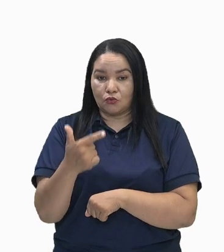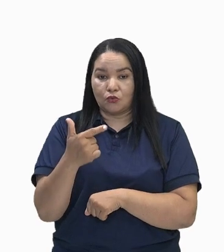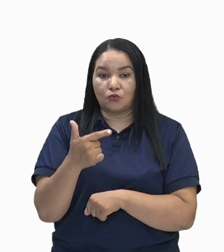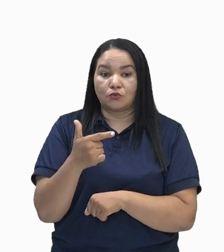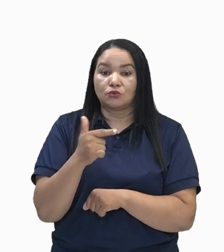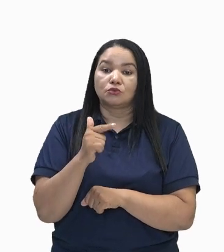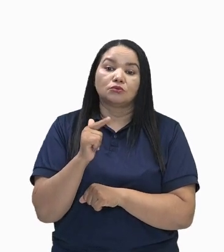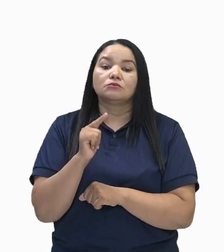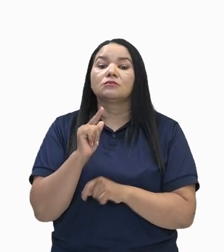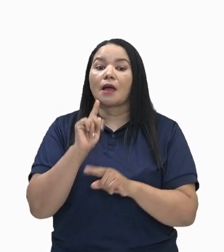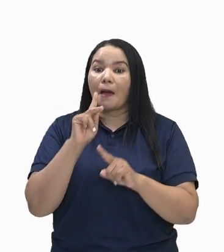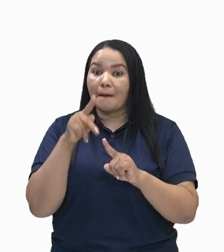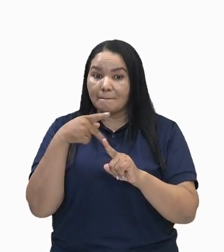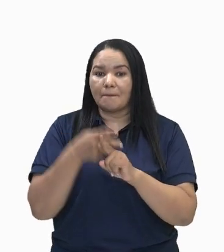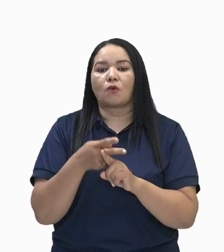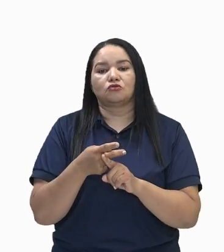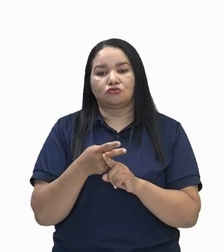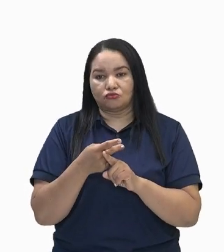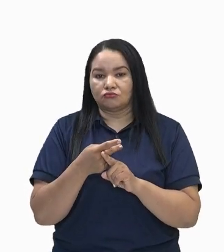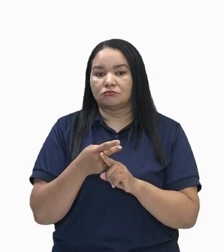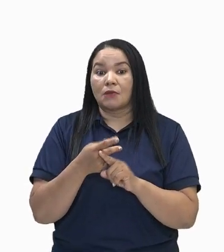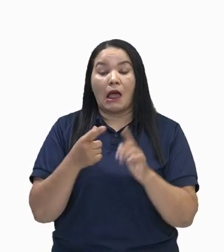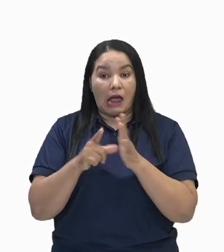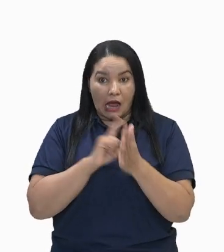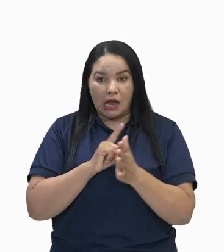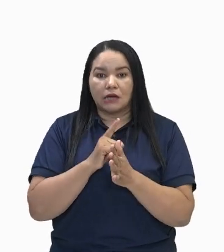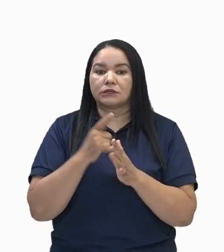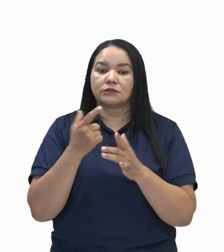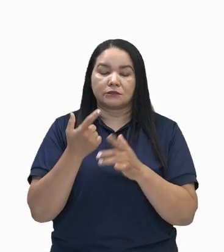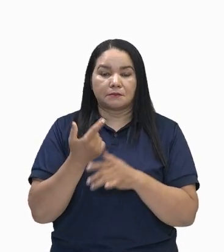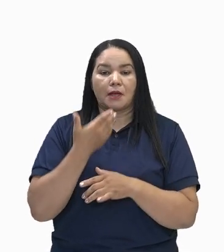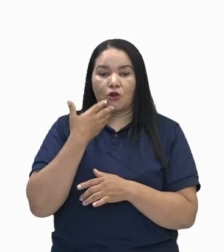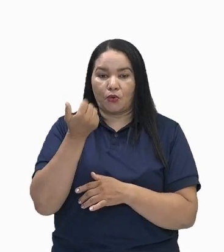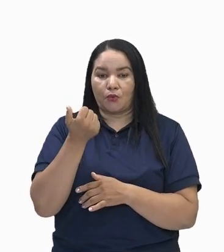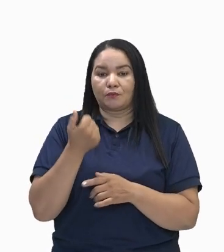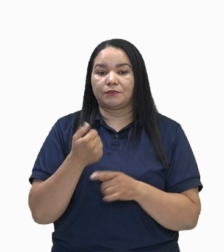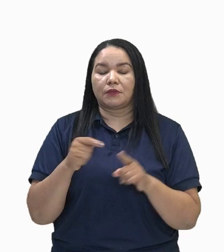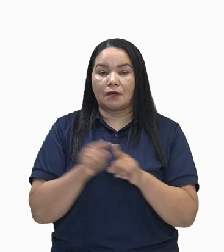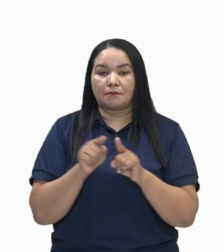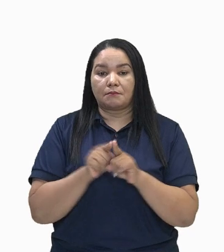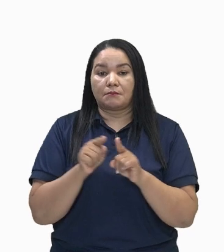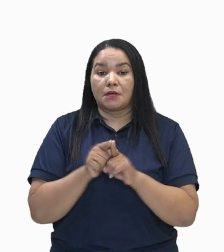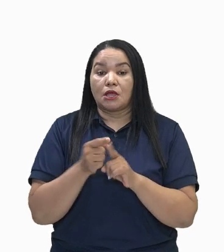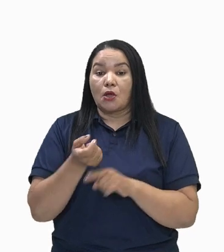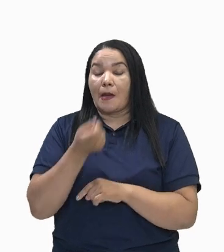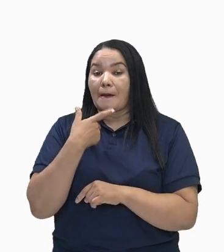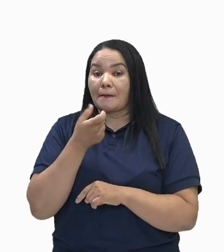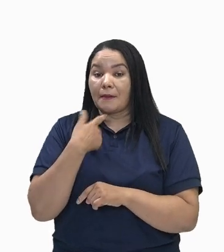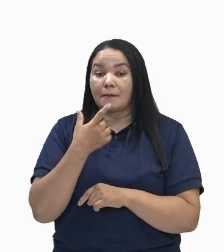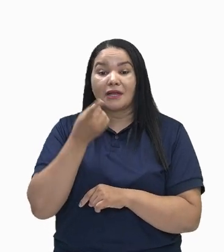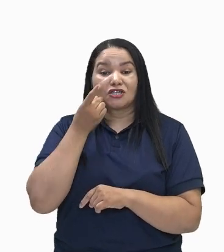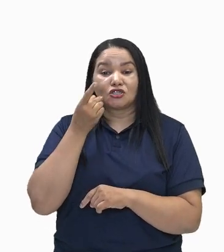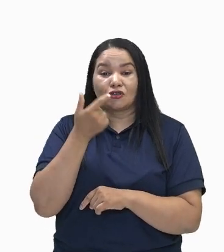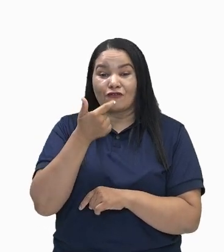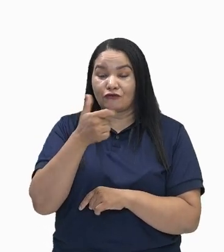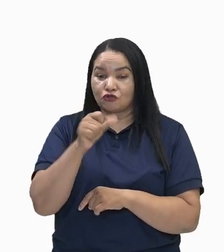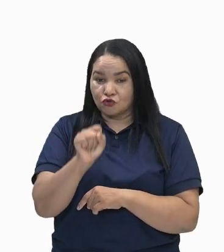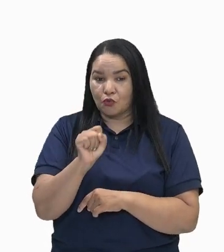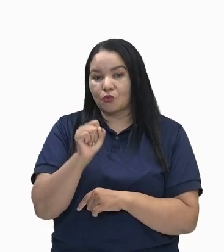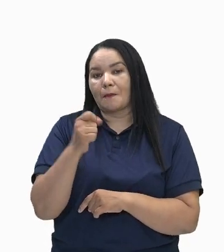a exposição, quanto antes melhor, e tomada por 28 dias.